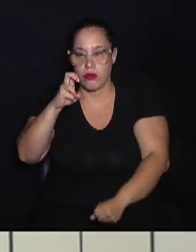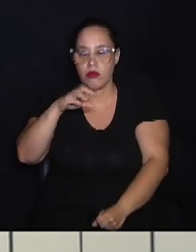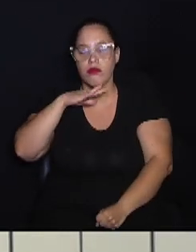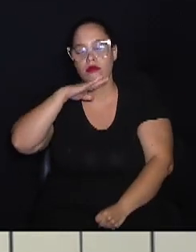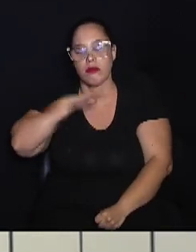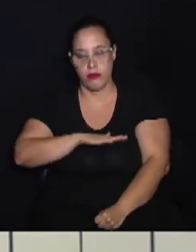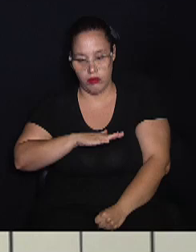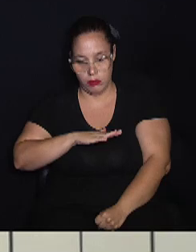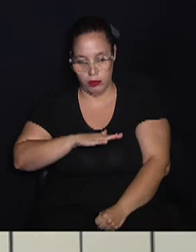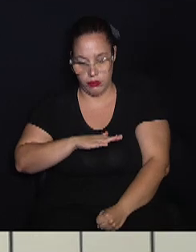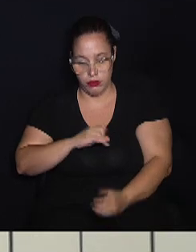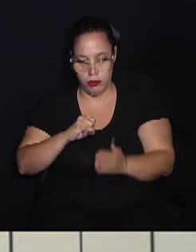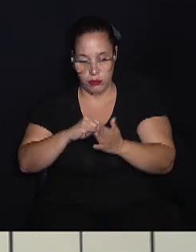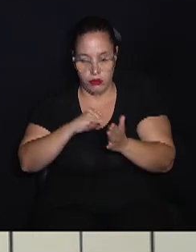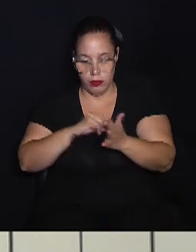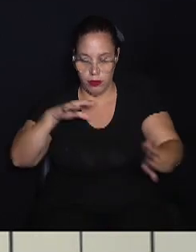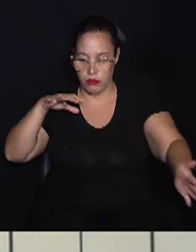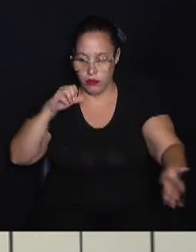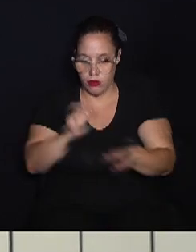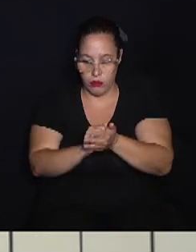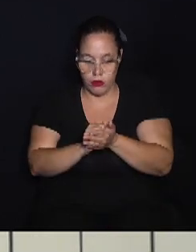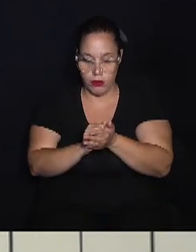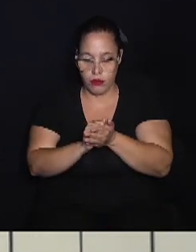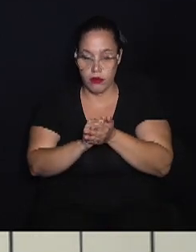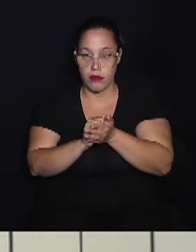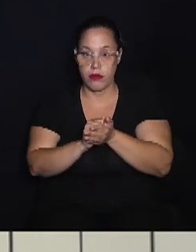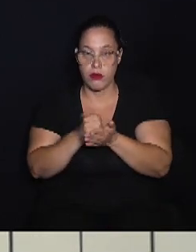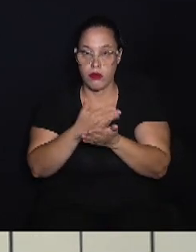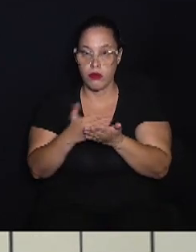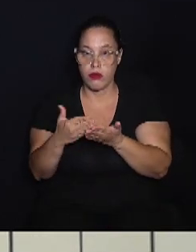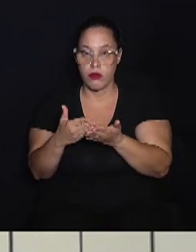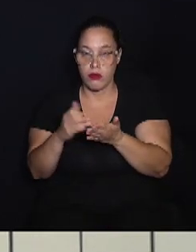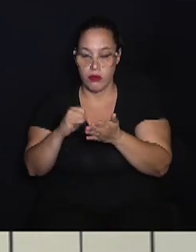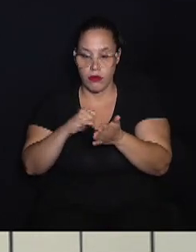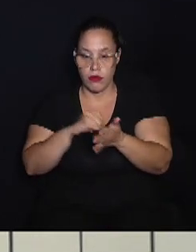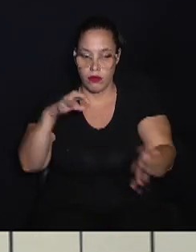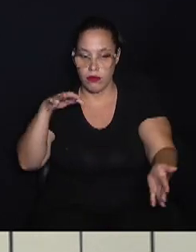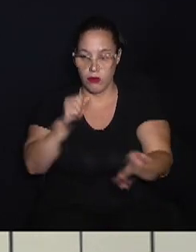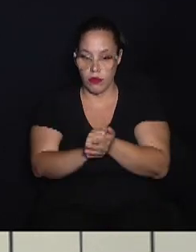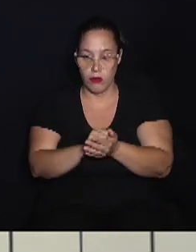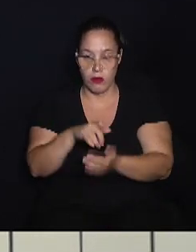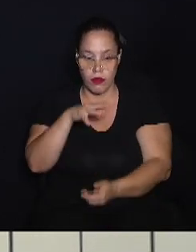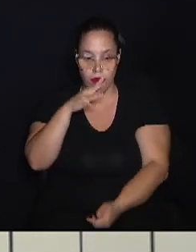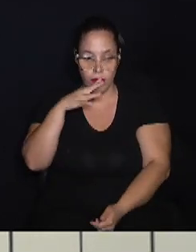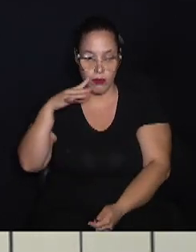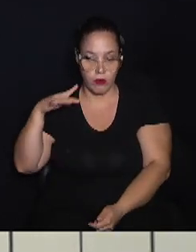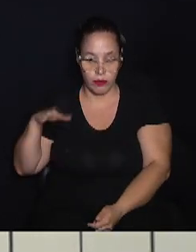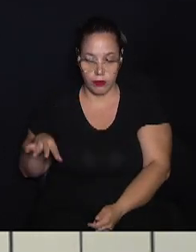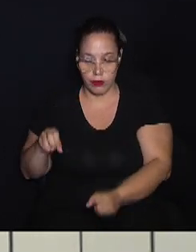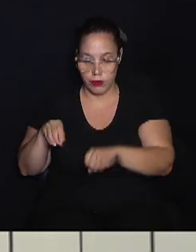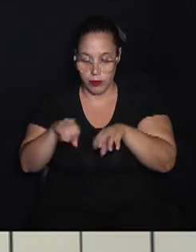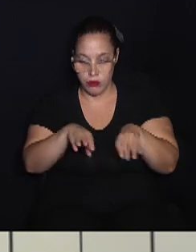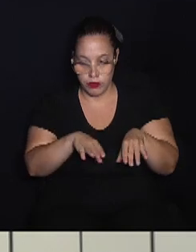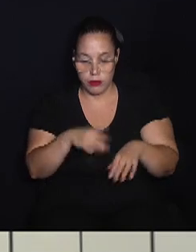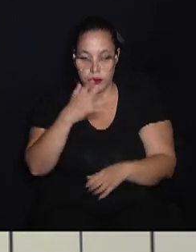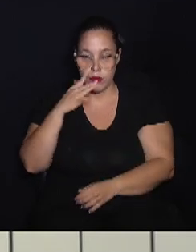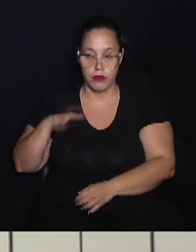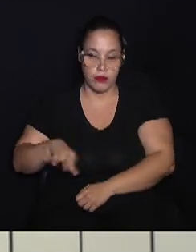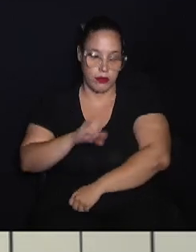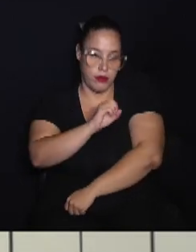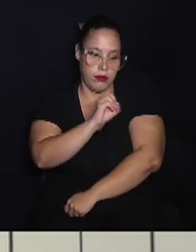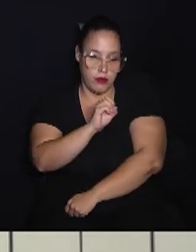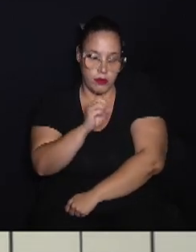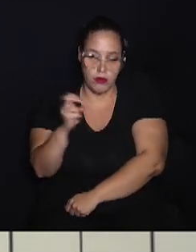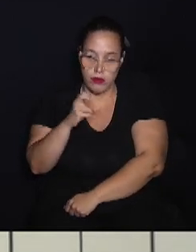da tarde as inscrições para o cadastro inicial de vagas paraa educação infantil que é destinado às crianças de zero